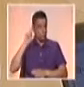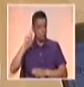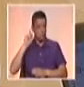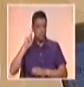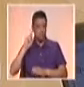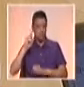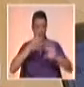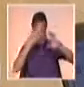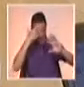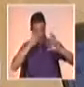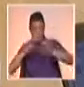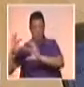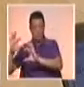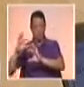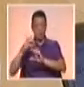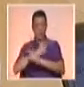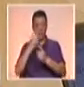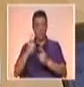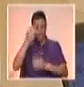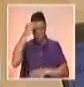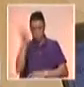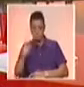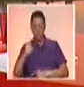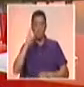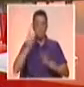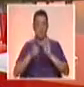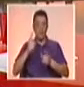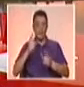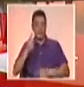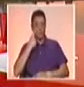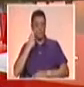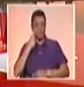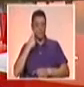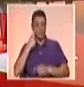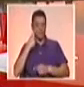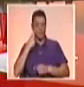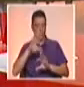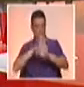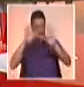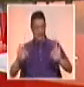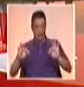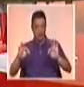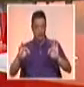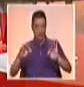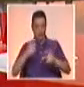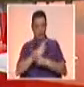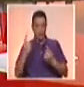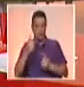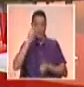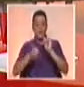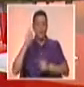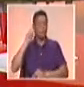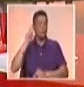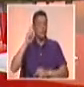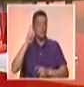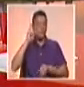Essa articulação é também importante. Essa articulação, professora, é importante para quê? Para que os conhecimentos sejam passados da mesma forma? Porque, em que é que ela é